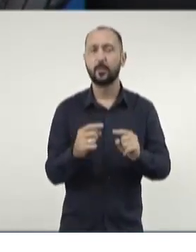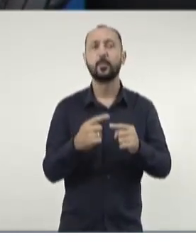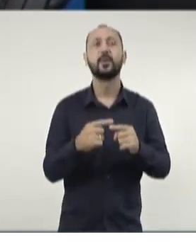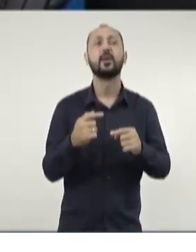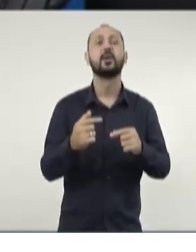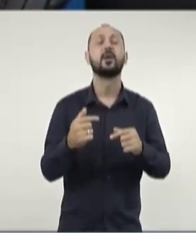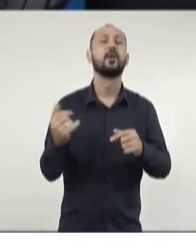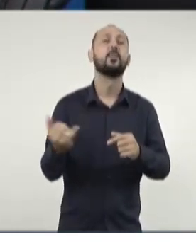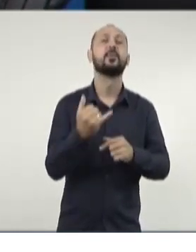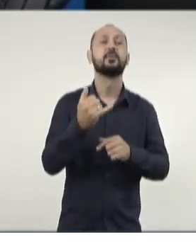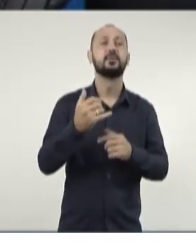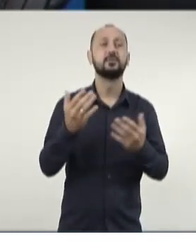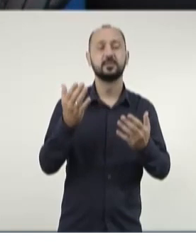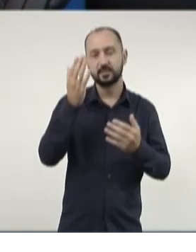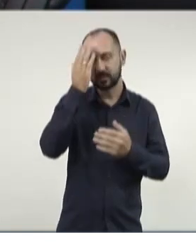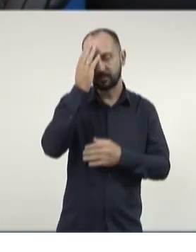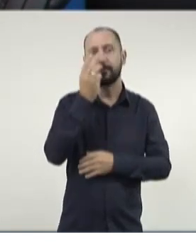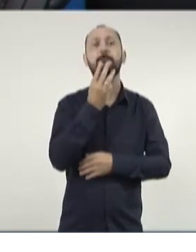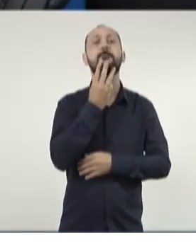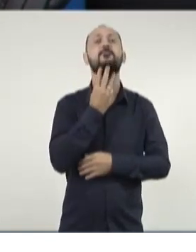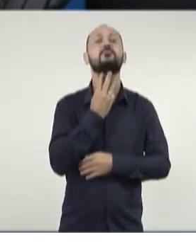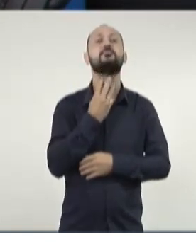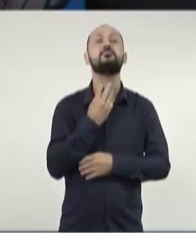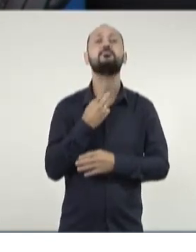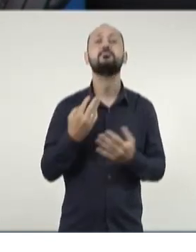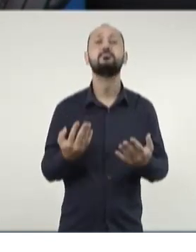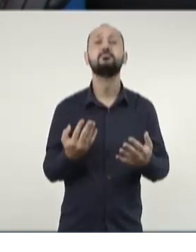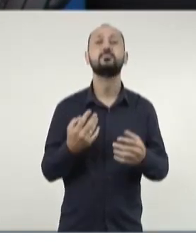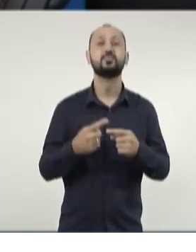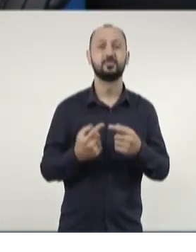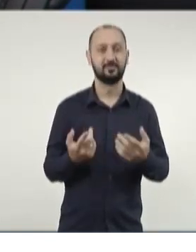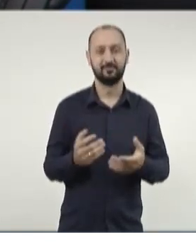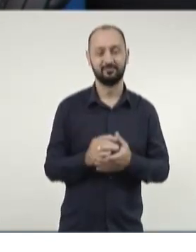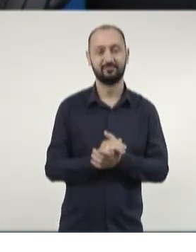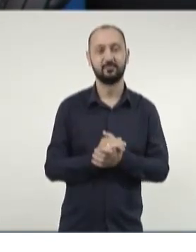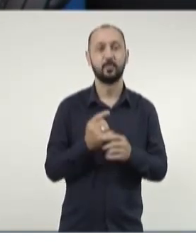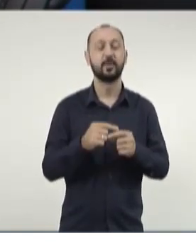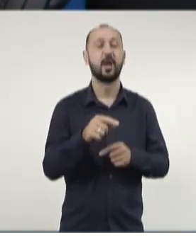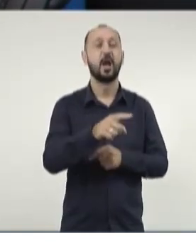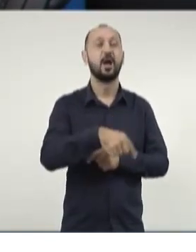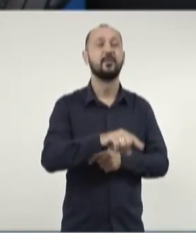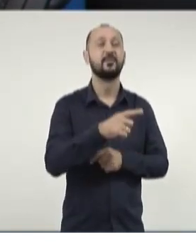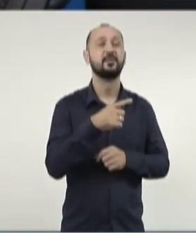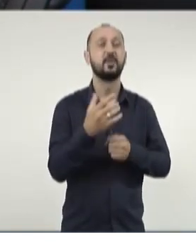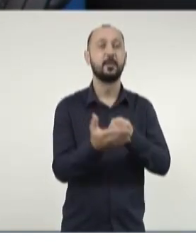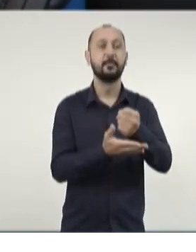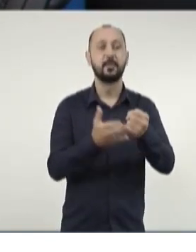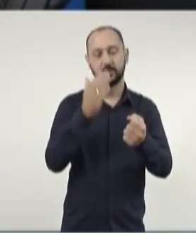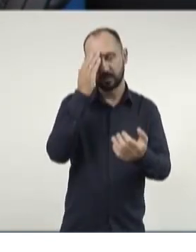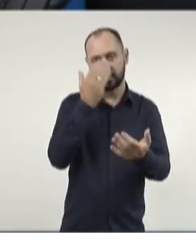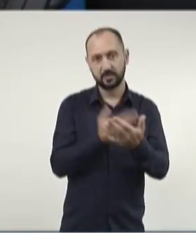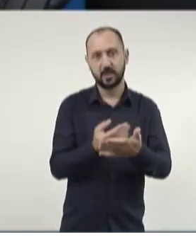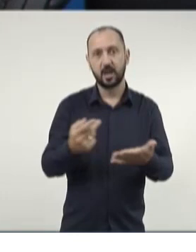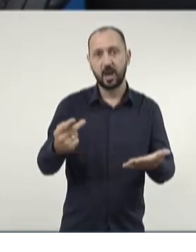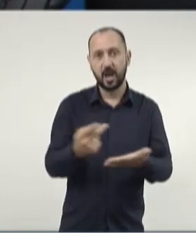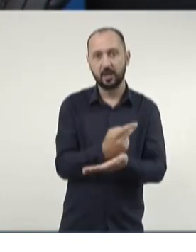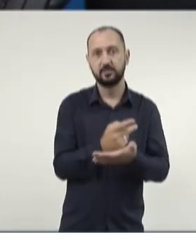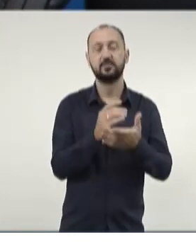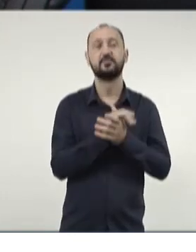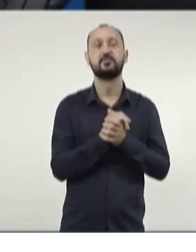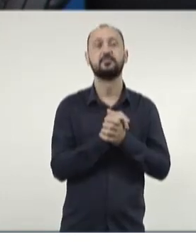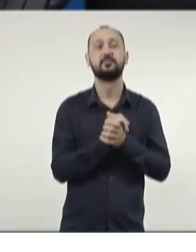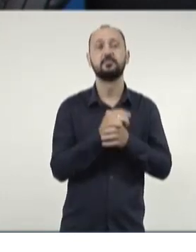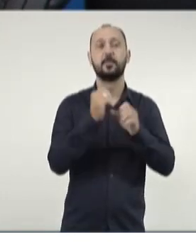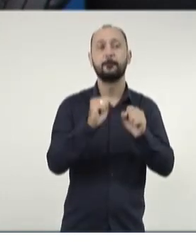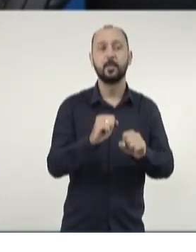é importante a gente saber a motivação? Porque muitas vezes o paciente está baseado numa crença errônea e ela